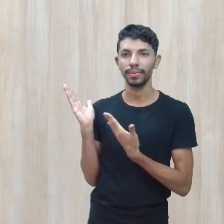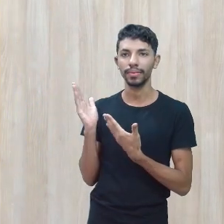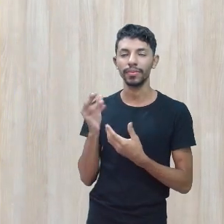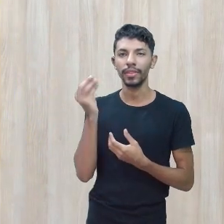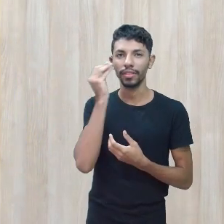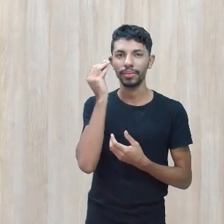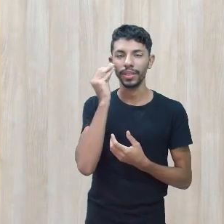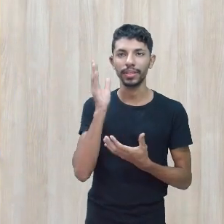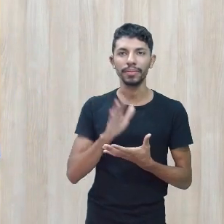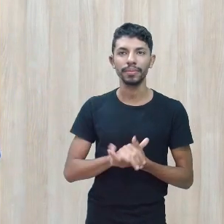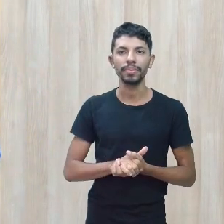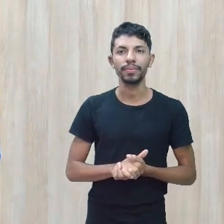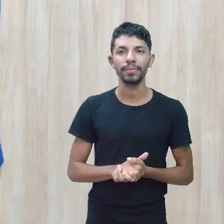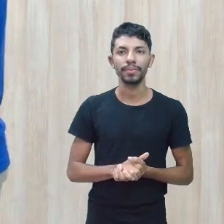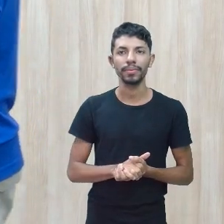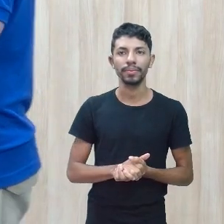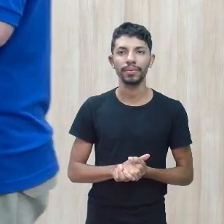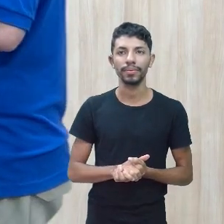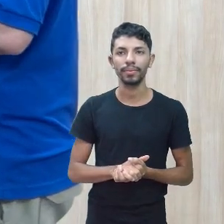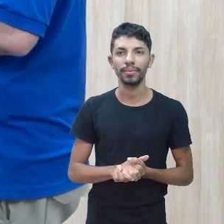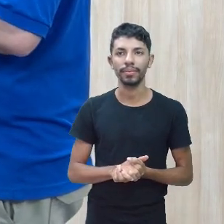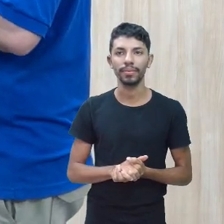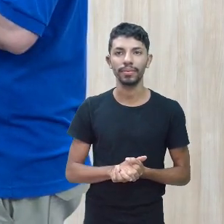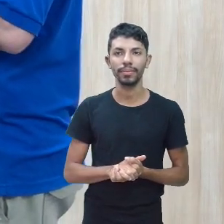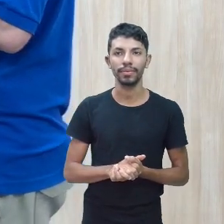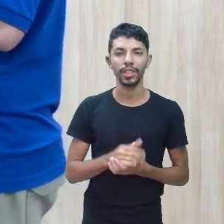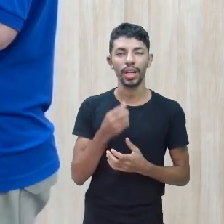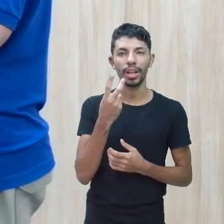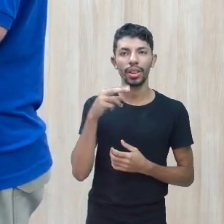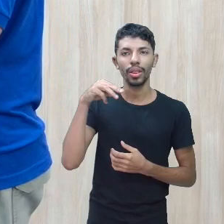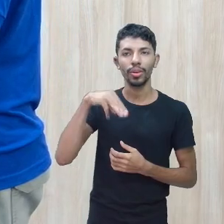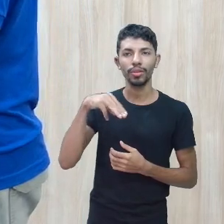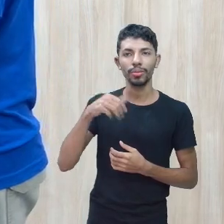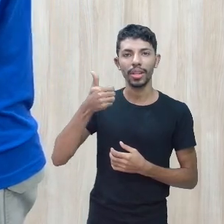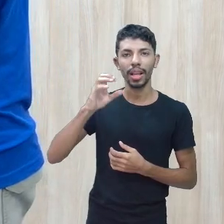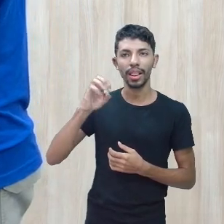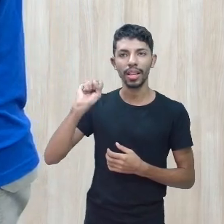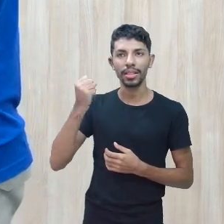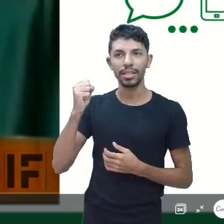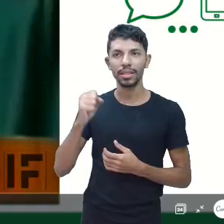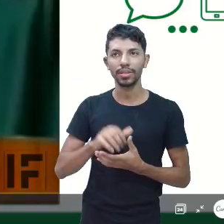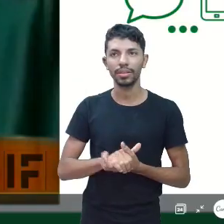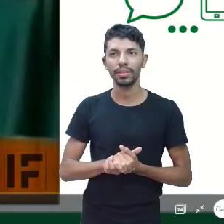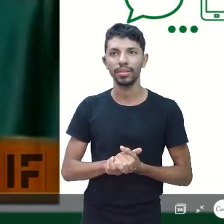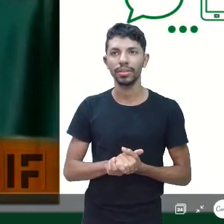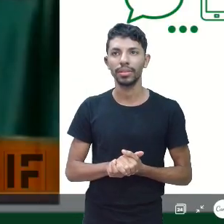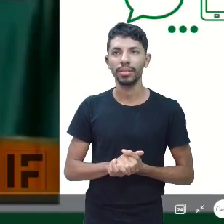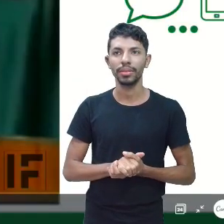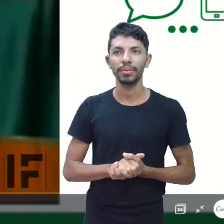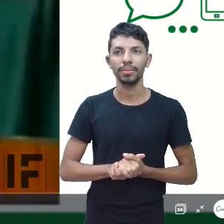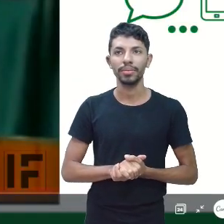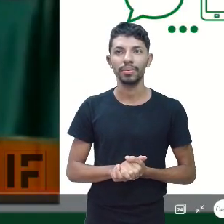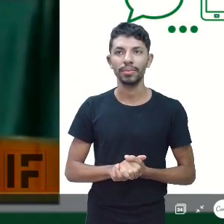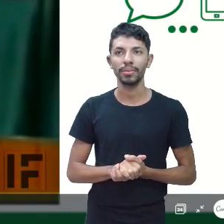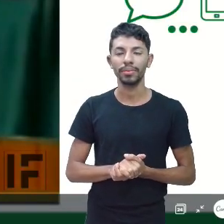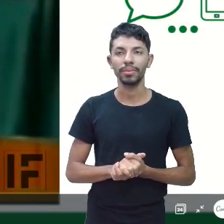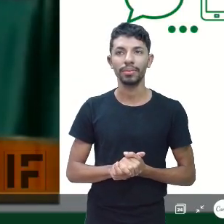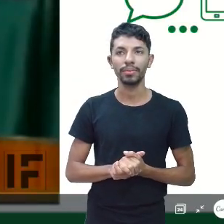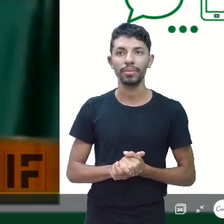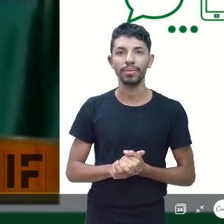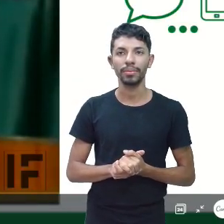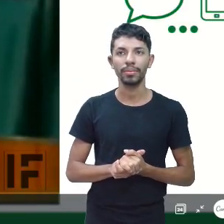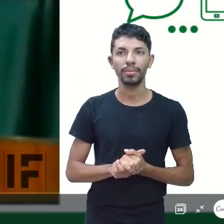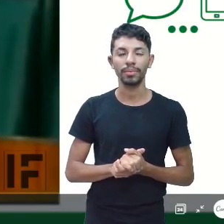vai. 2 minutos e 10 segundos, isso. Os homens podem